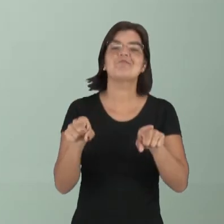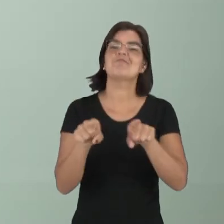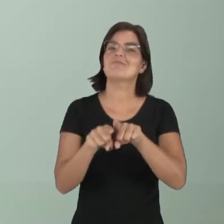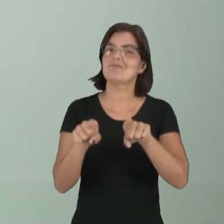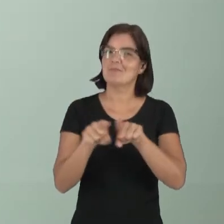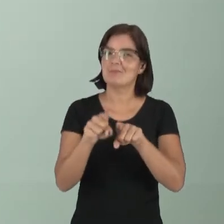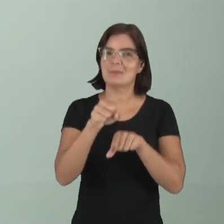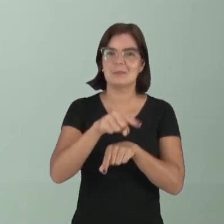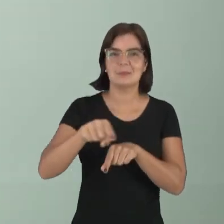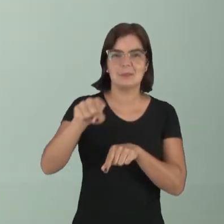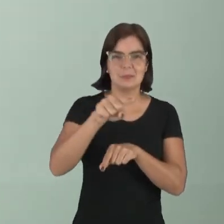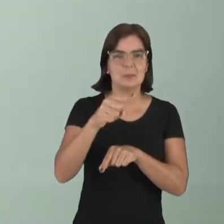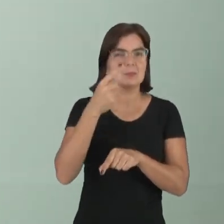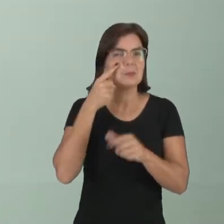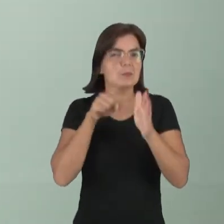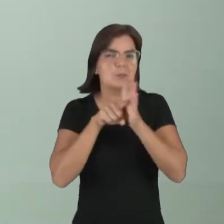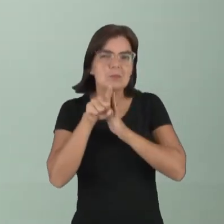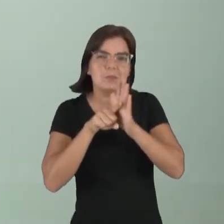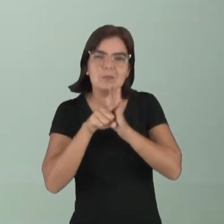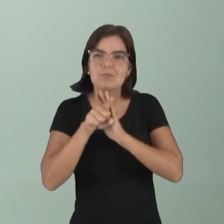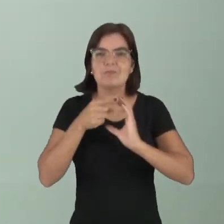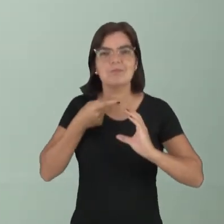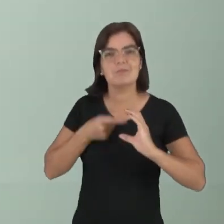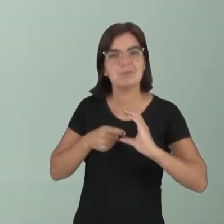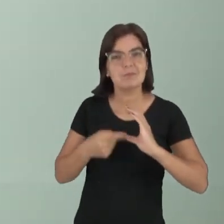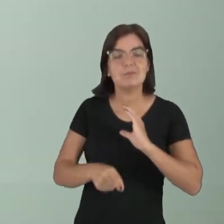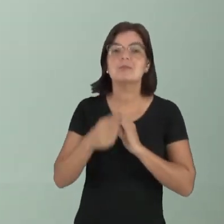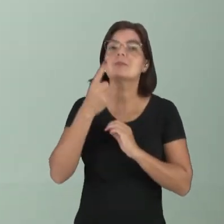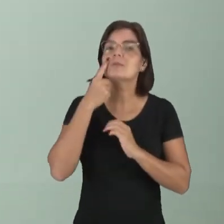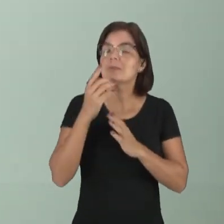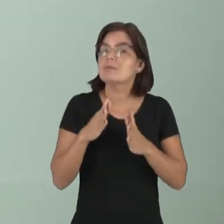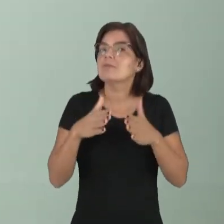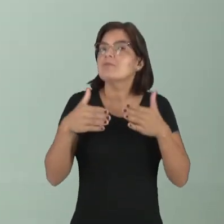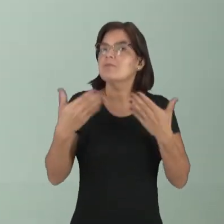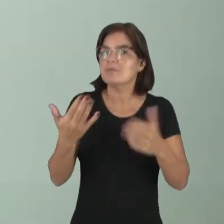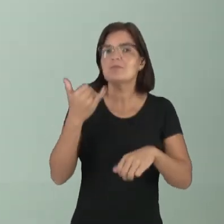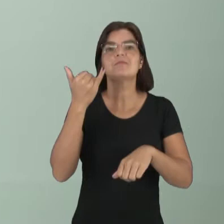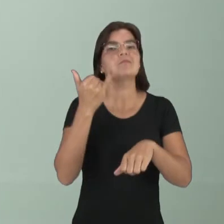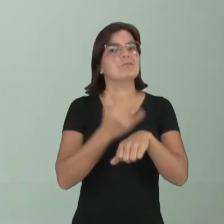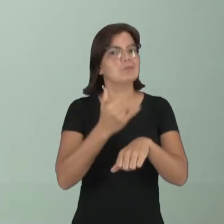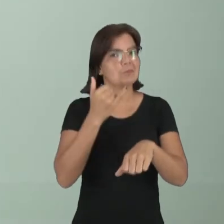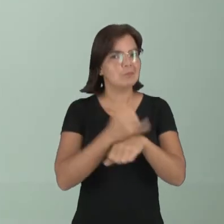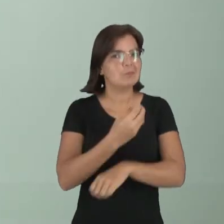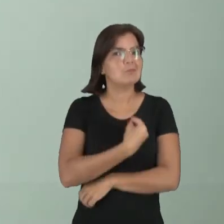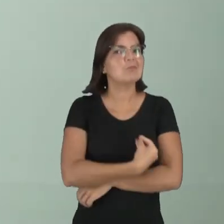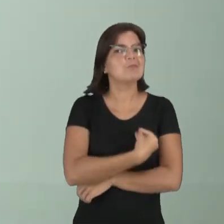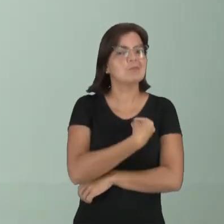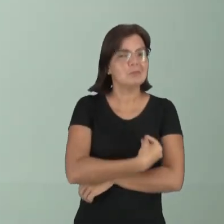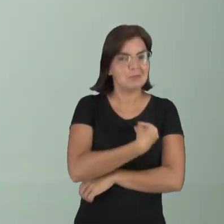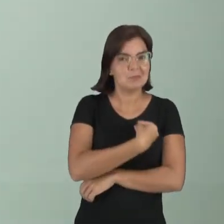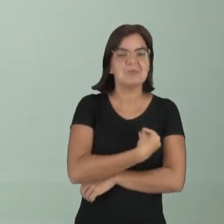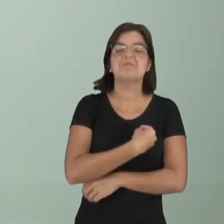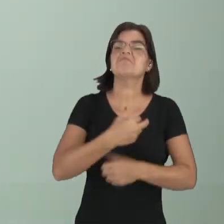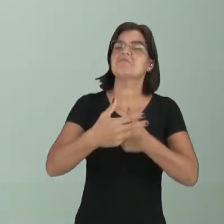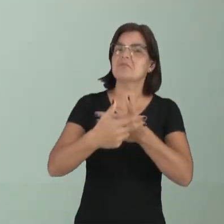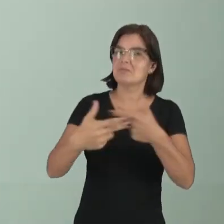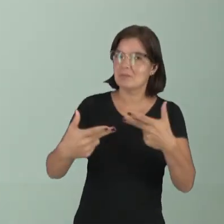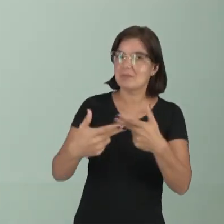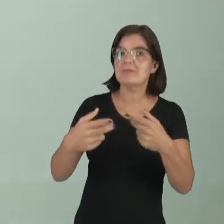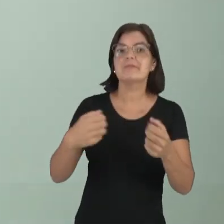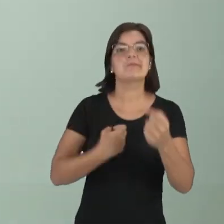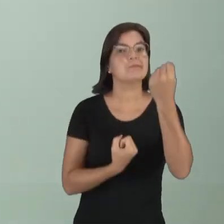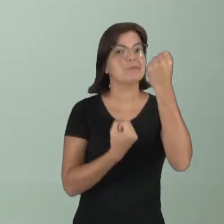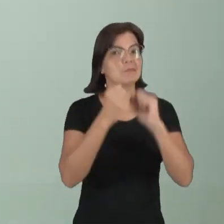aí, que é para você dar uma pesquisada mais aprofundada para ver o quanto o ferro está presente em muitas coisas